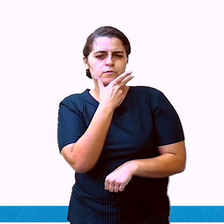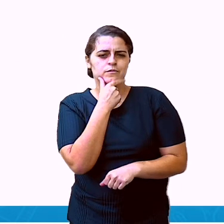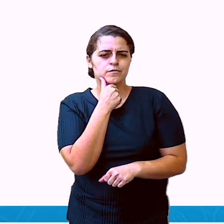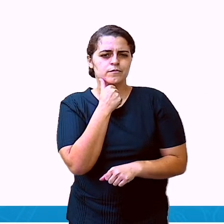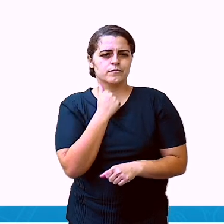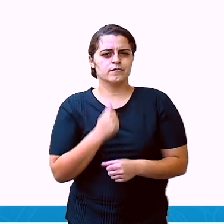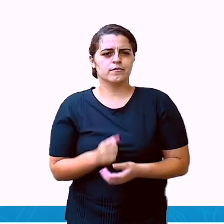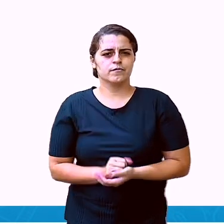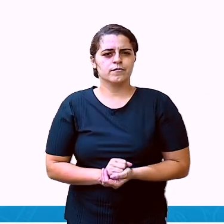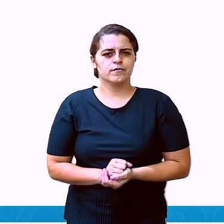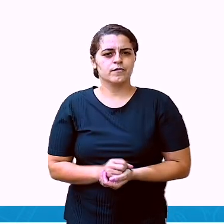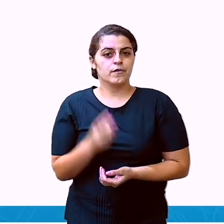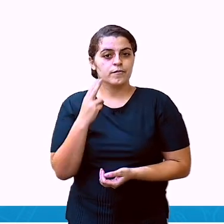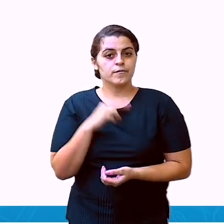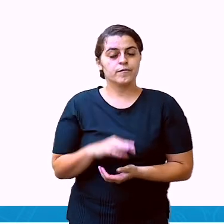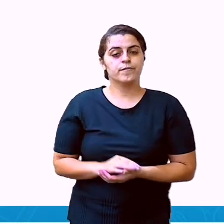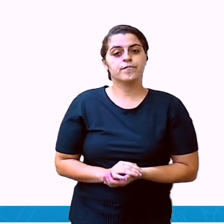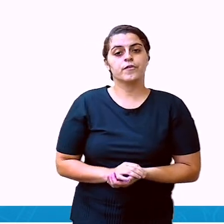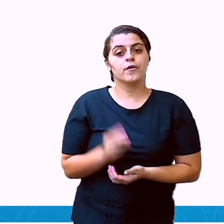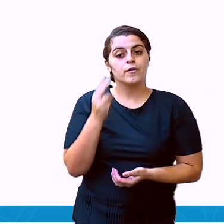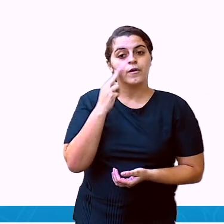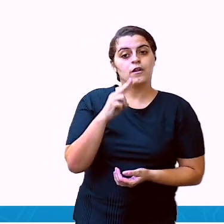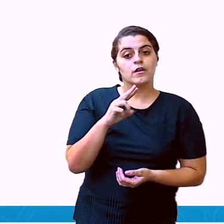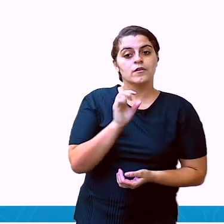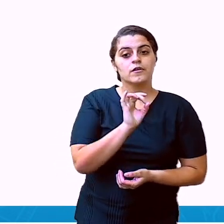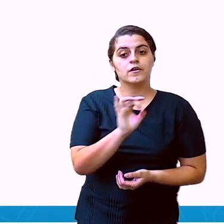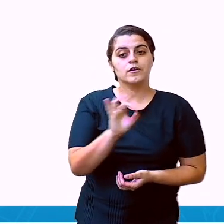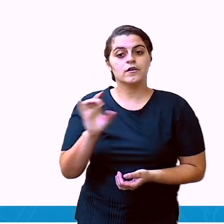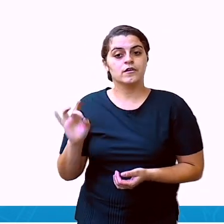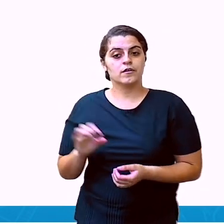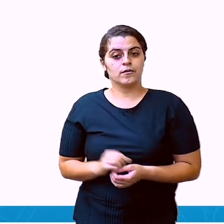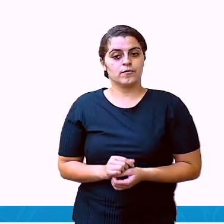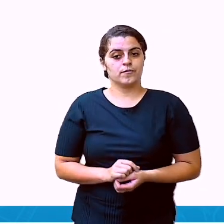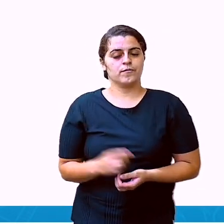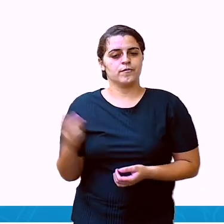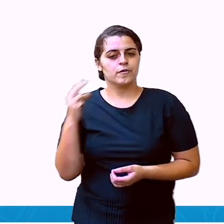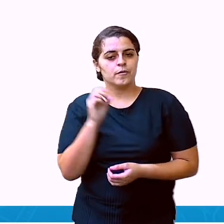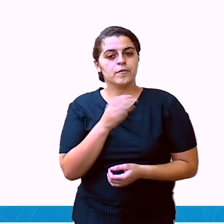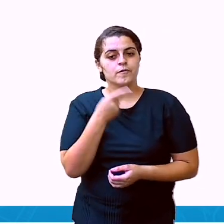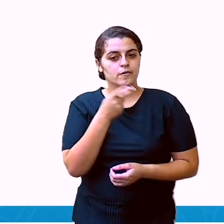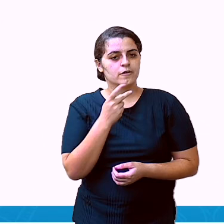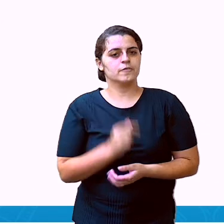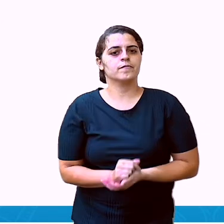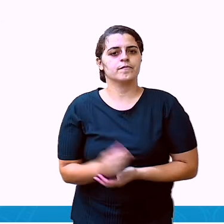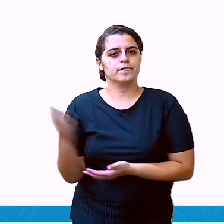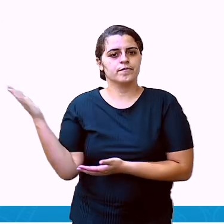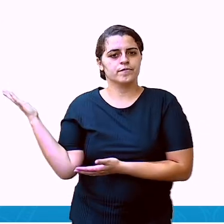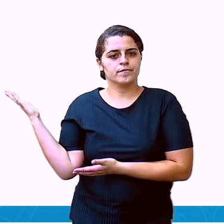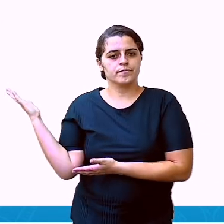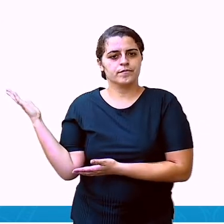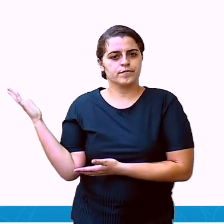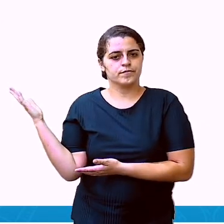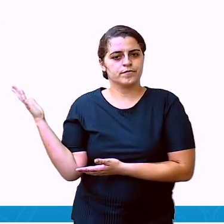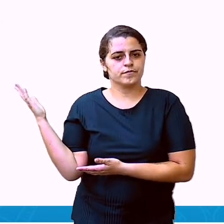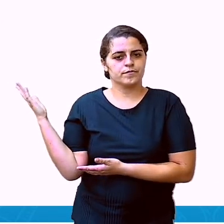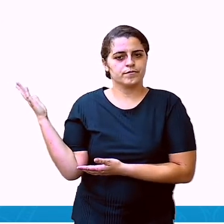bonitas. Muito bem. Olhando separadamente, como eu disse para vocês.